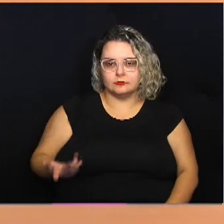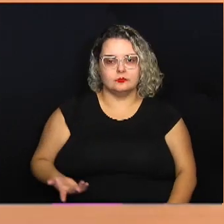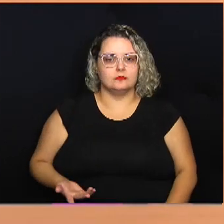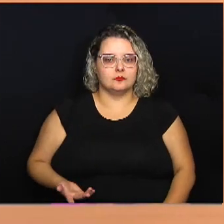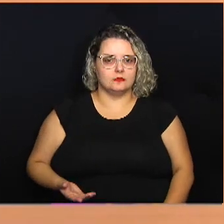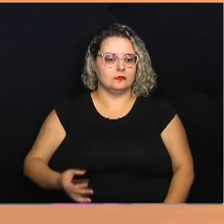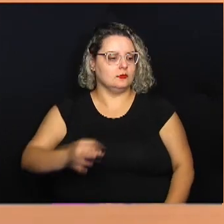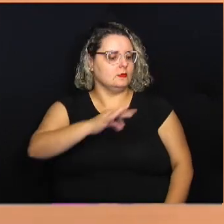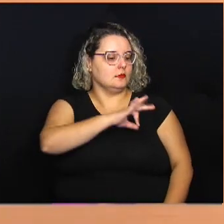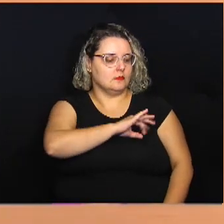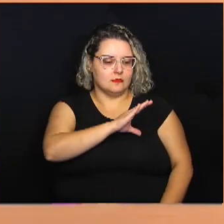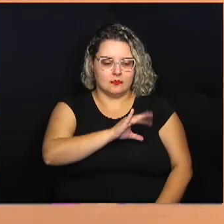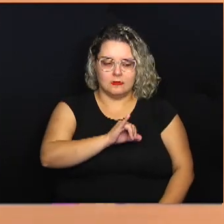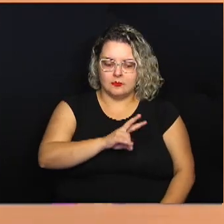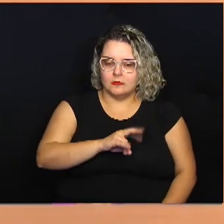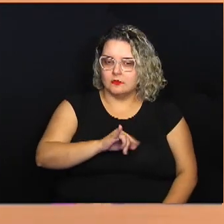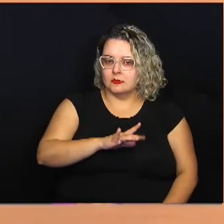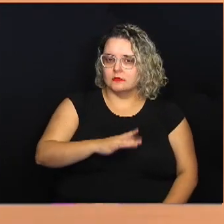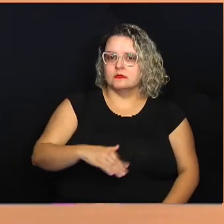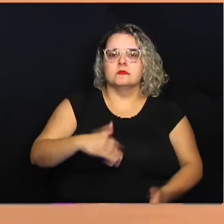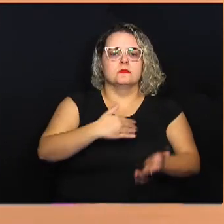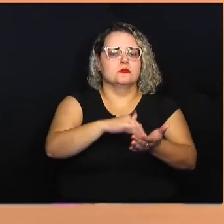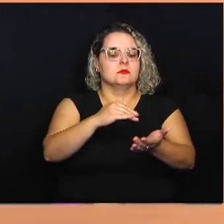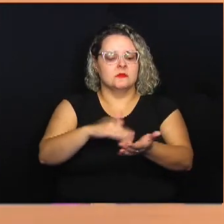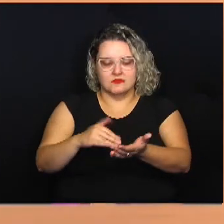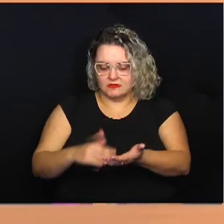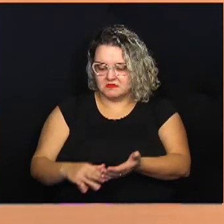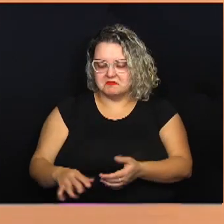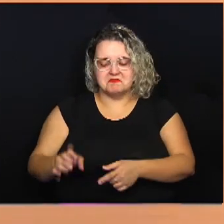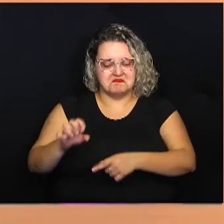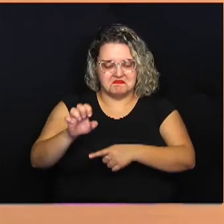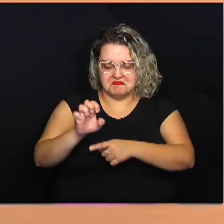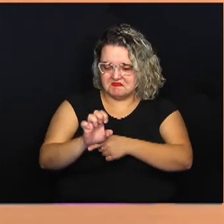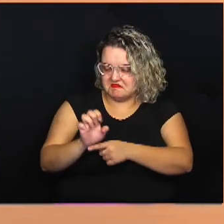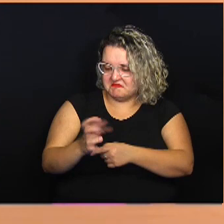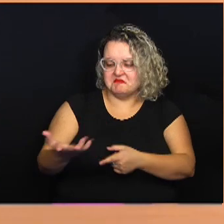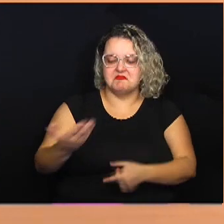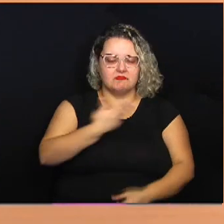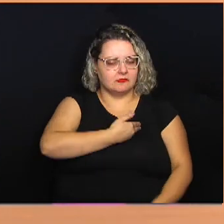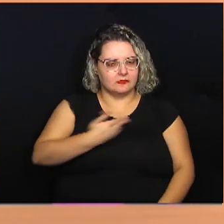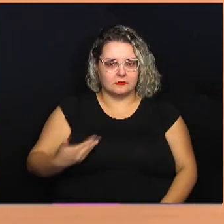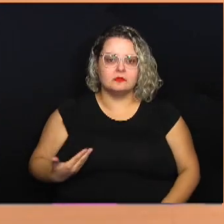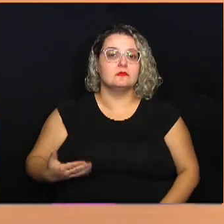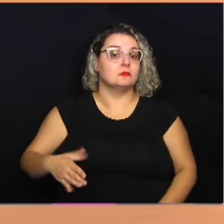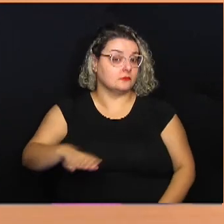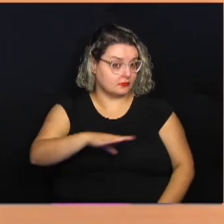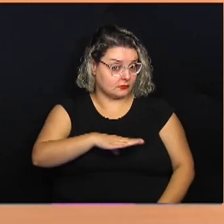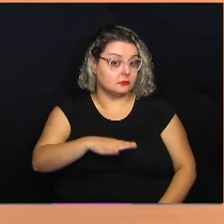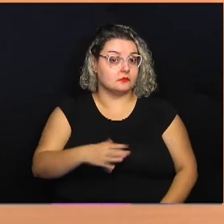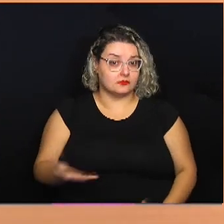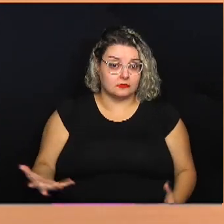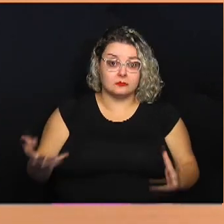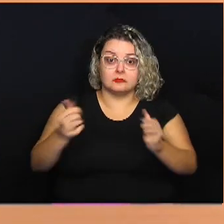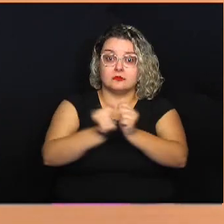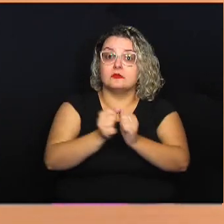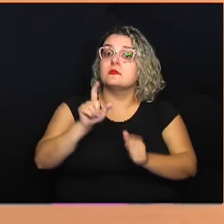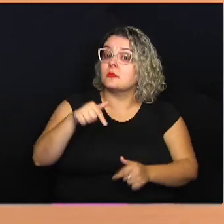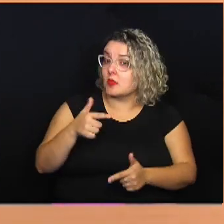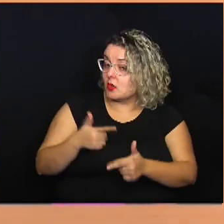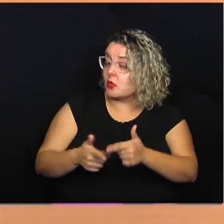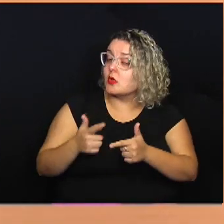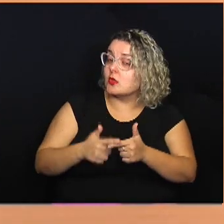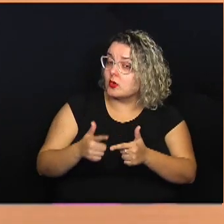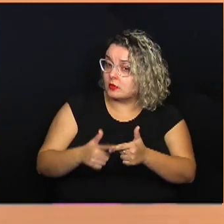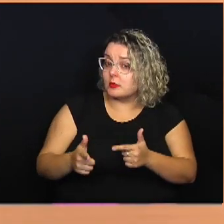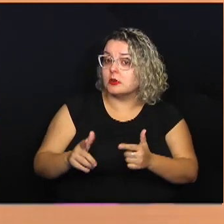Polícia Civil, da Secretaria Municipal e Estadual de Educação, enfim, de um conjunto aí, porque esse é um problema que nós